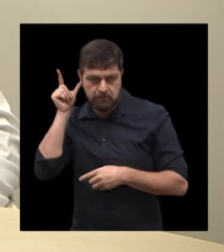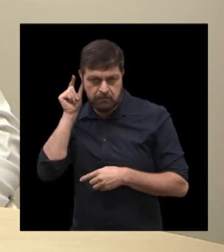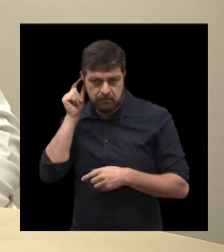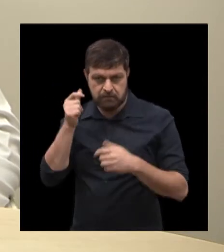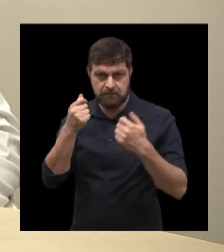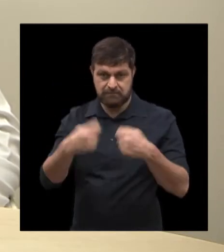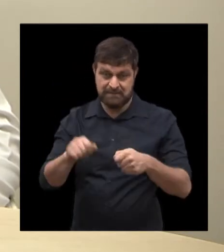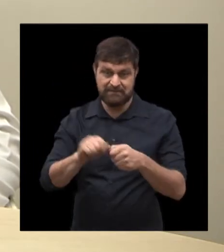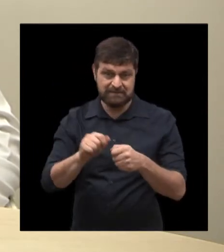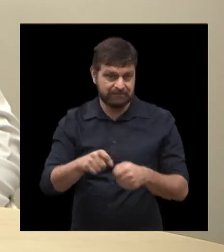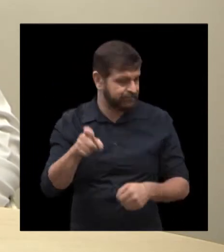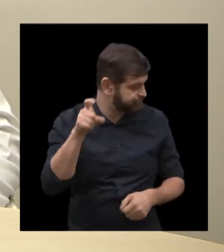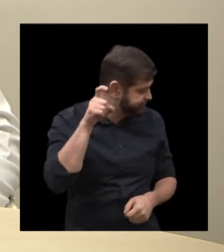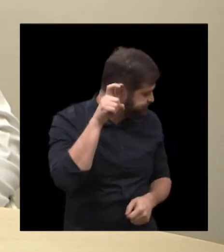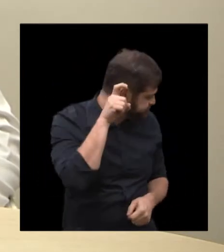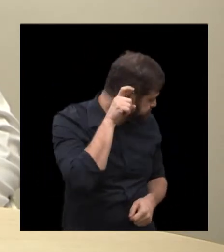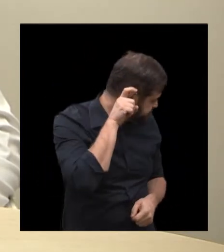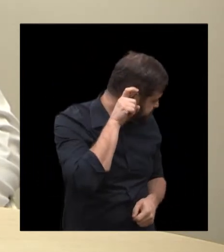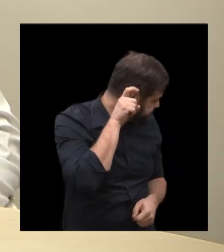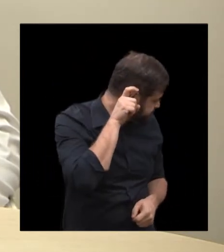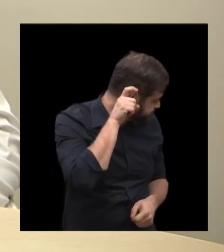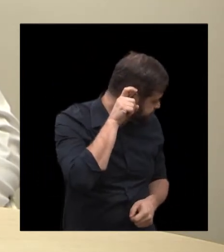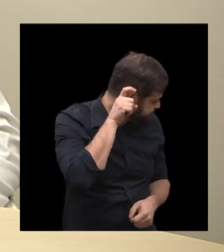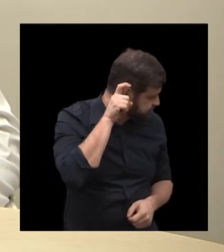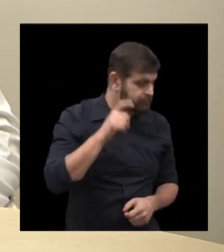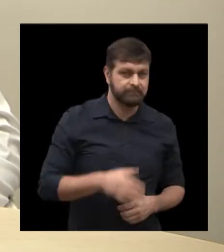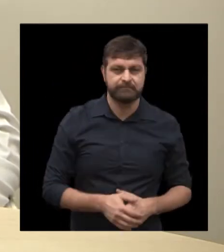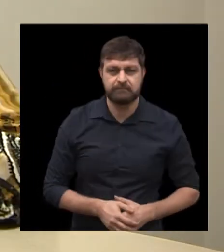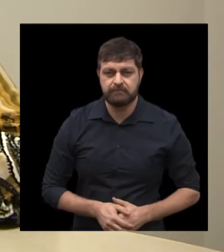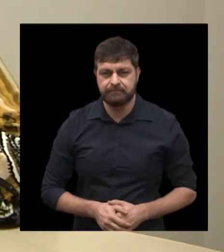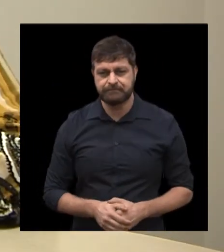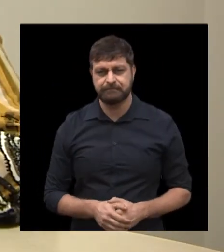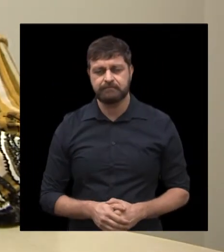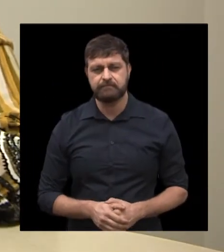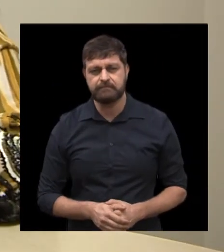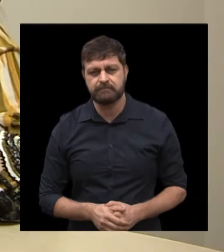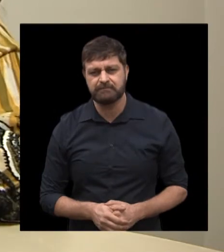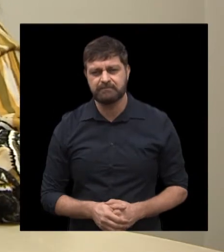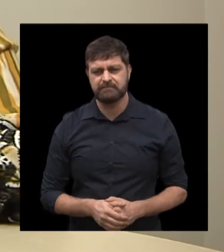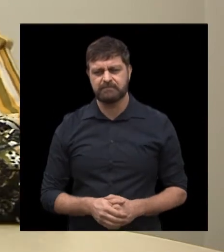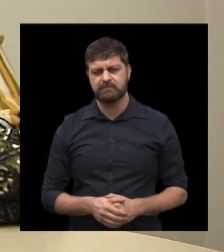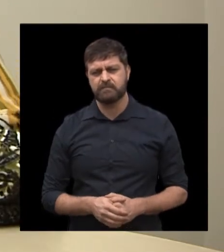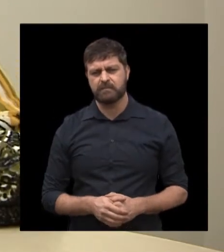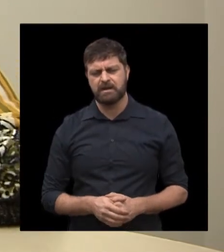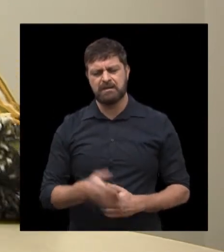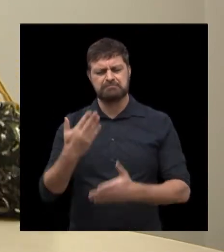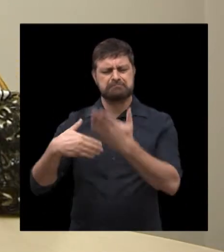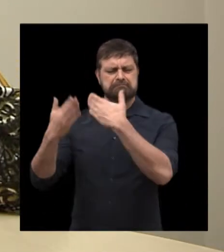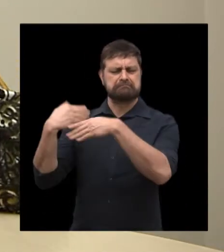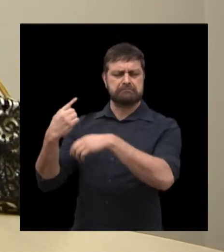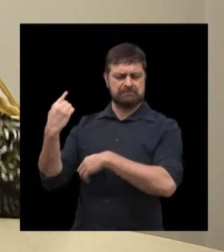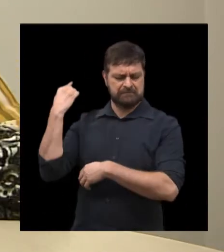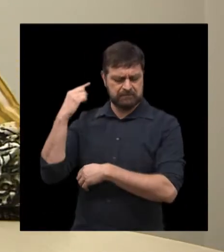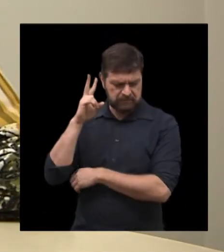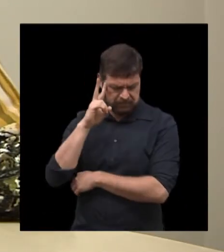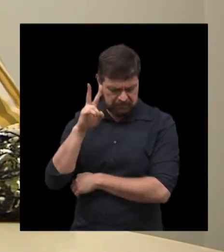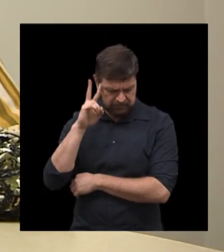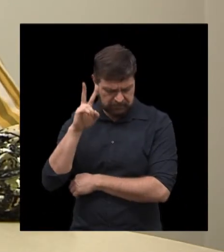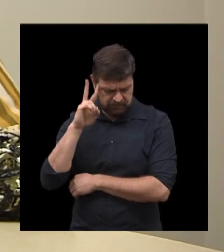indicado o uso do aparelho auditivo para essa correção, da prótese. Uma vez, há muito tempo, eu lembro